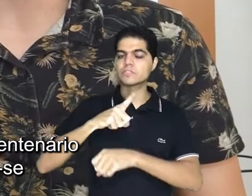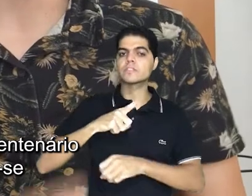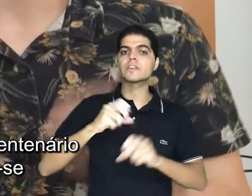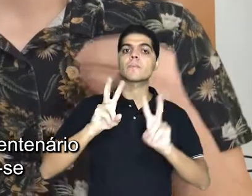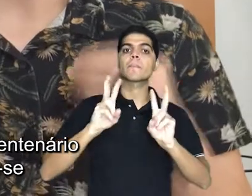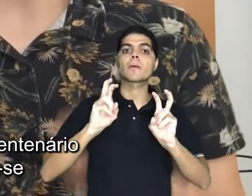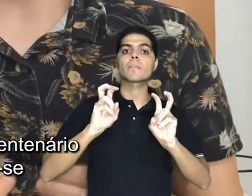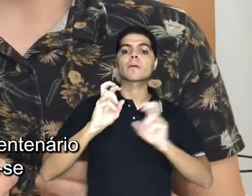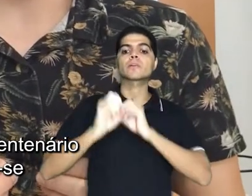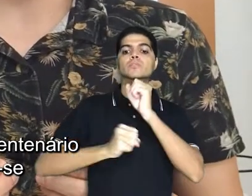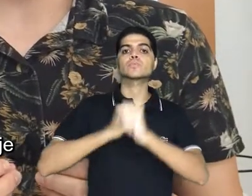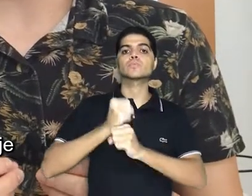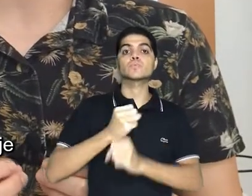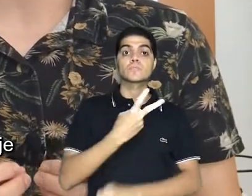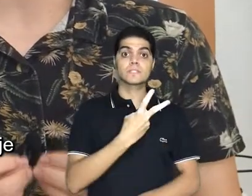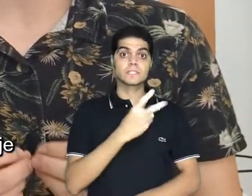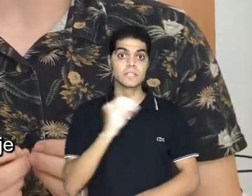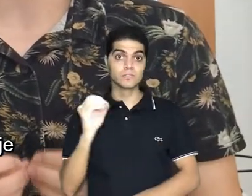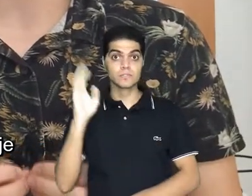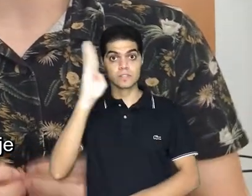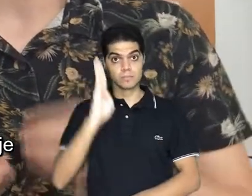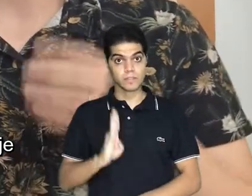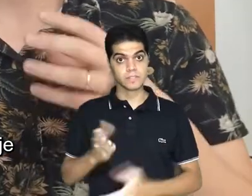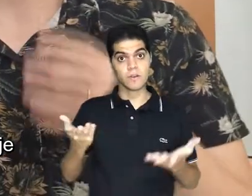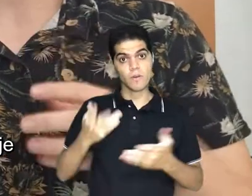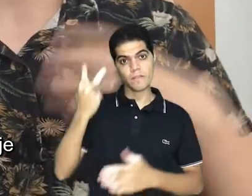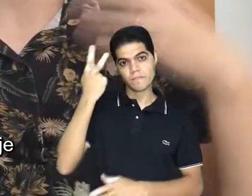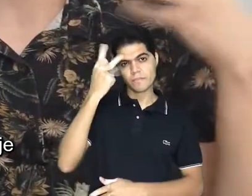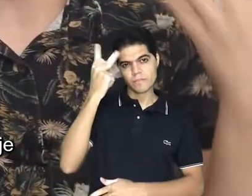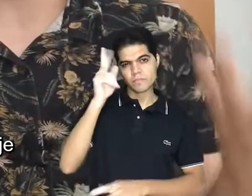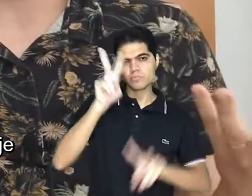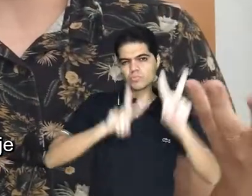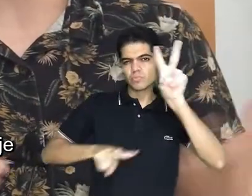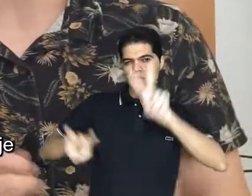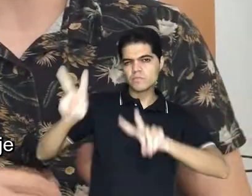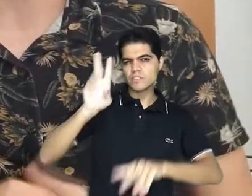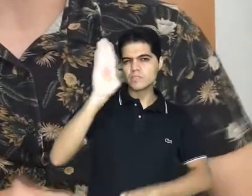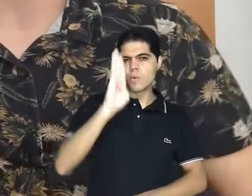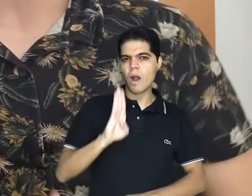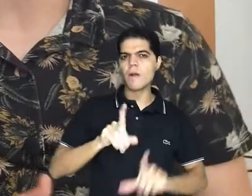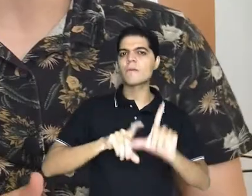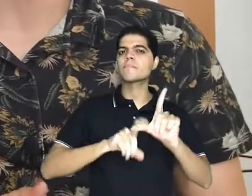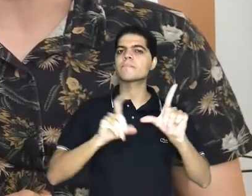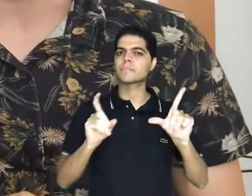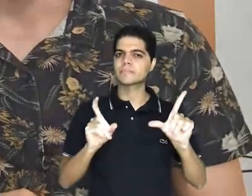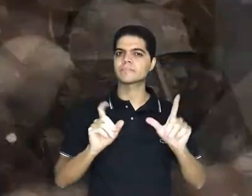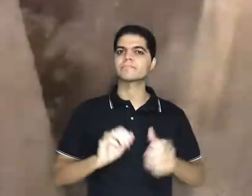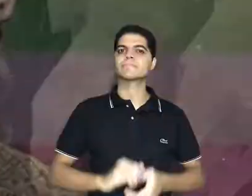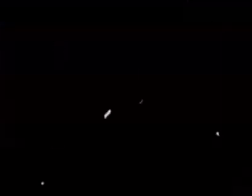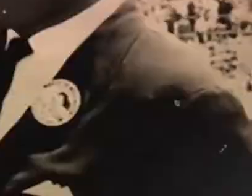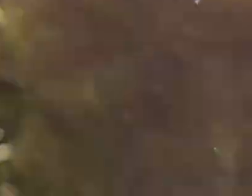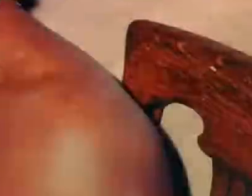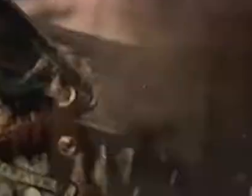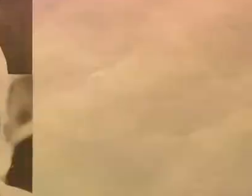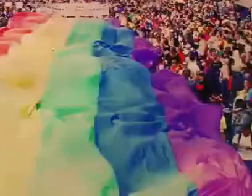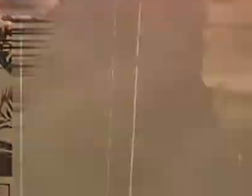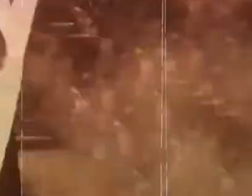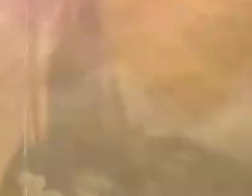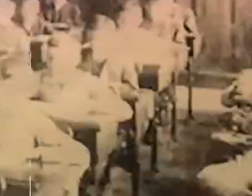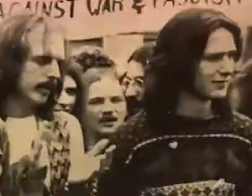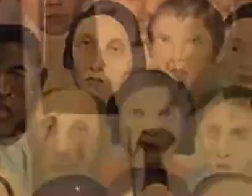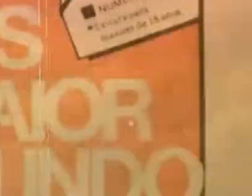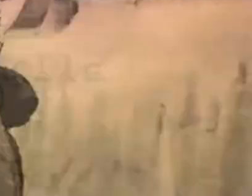Bicentenário da Independência aquele historiarte gente vai falar um pouquinho hoje sobre a construção visual da Independência do Brasil e